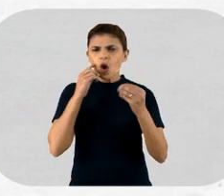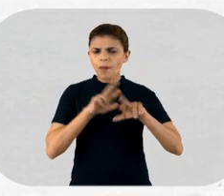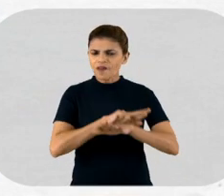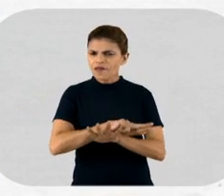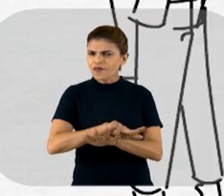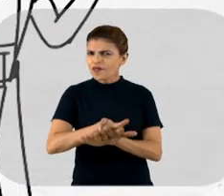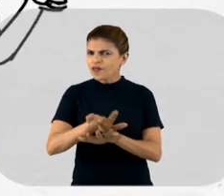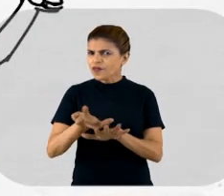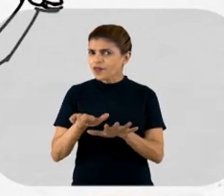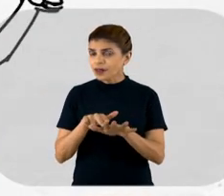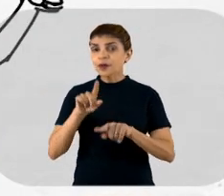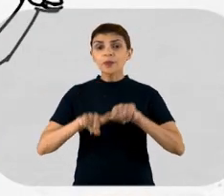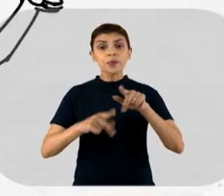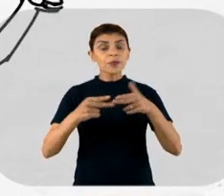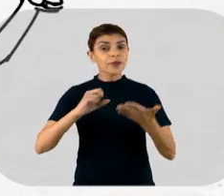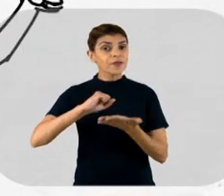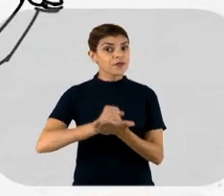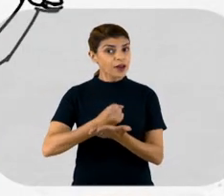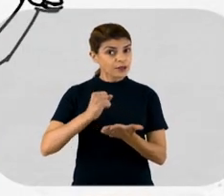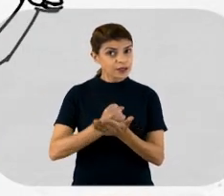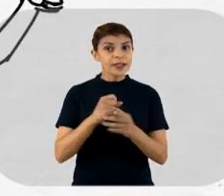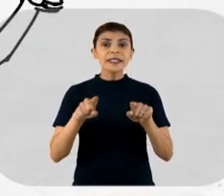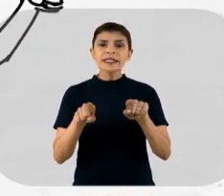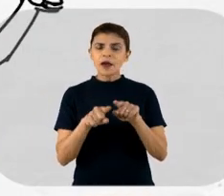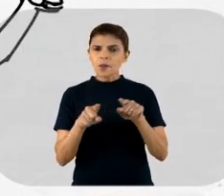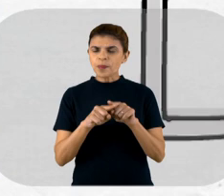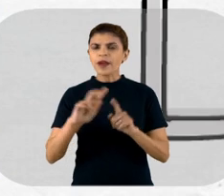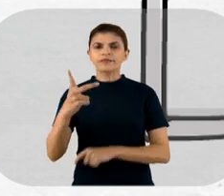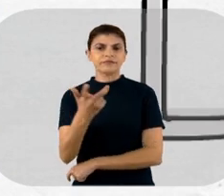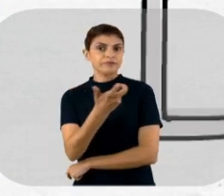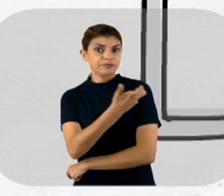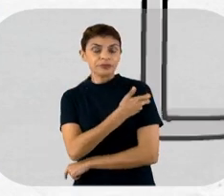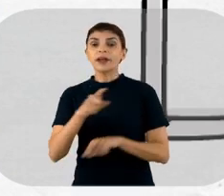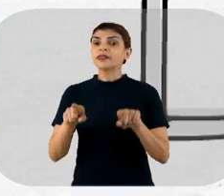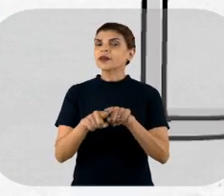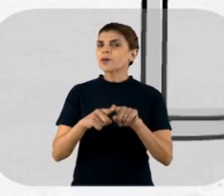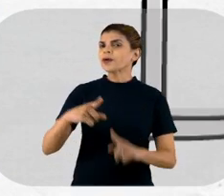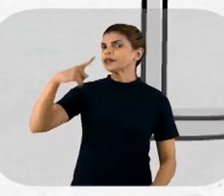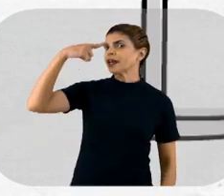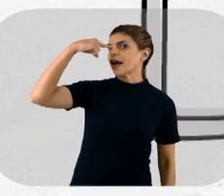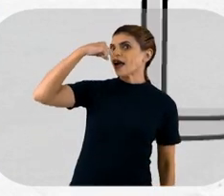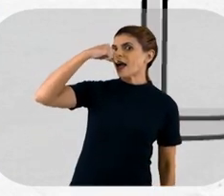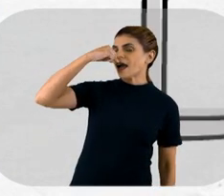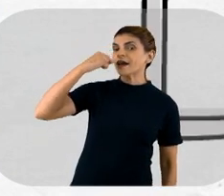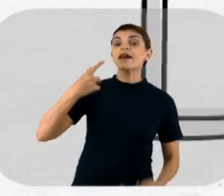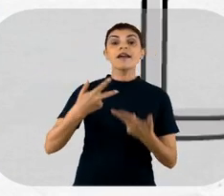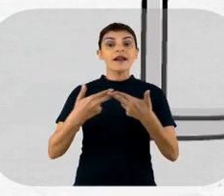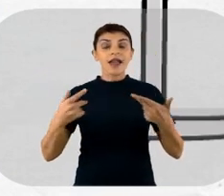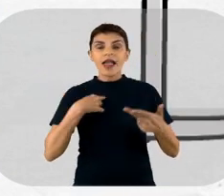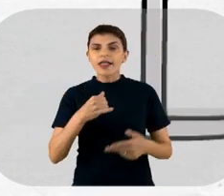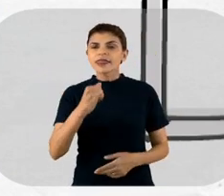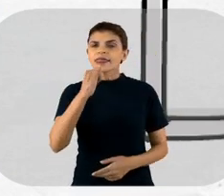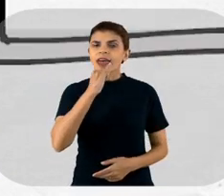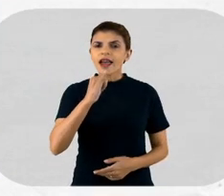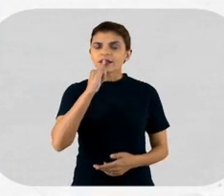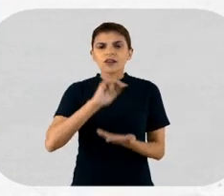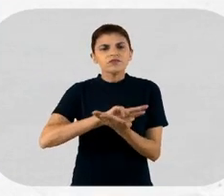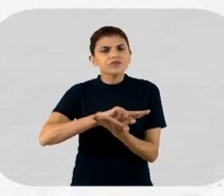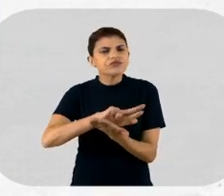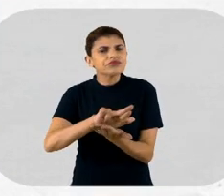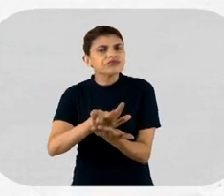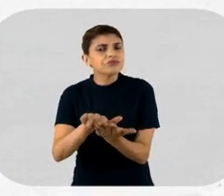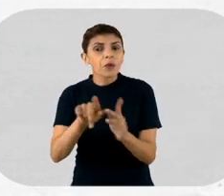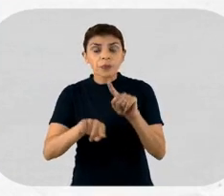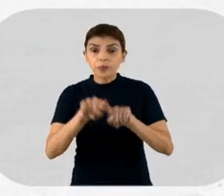produtos farmacêuticos, especialmente para as formas sólidas de administração oral? O ensaio de dissolução é um teste in vitro de desempenho do